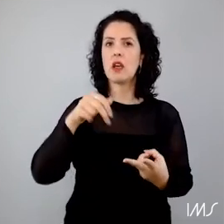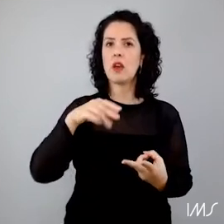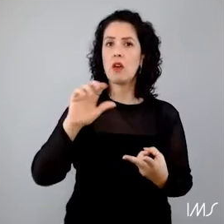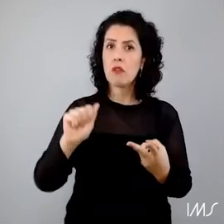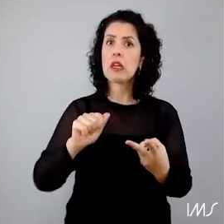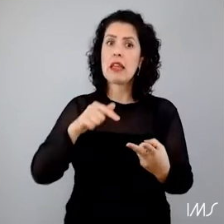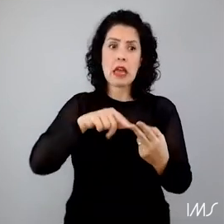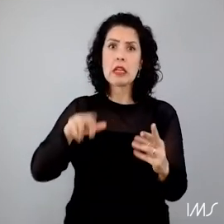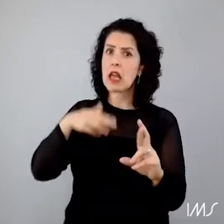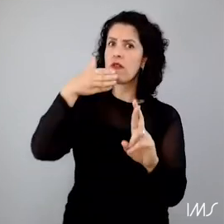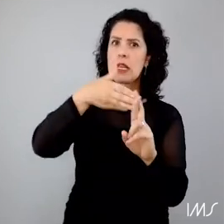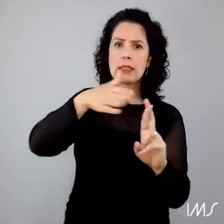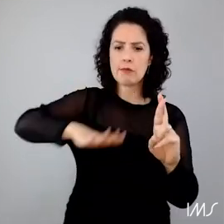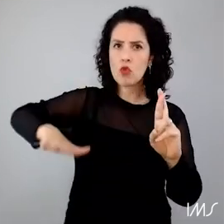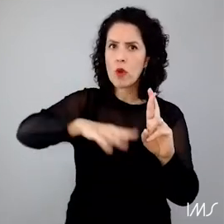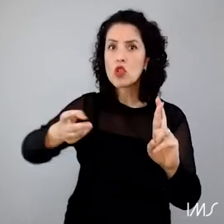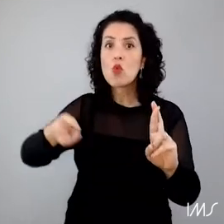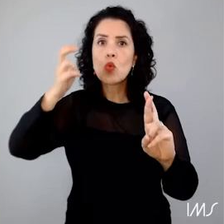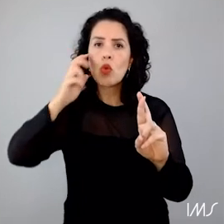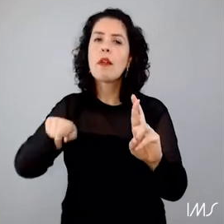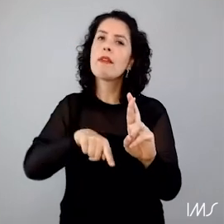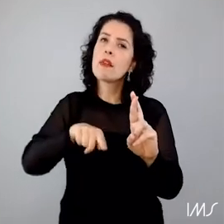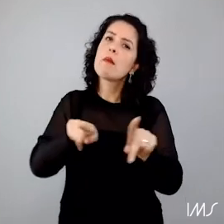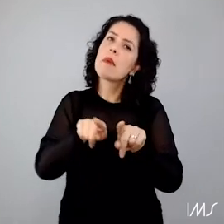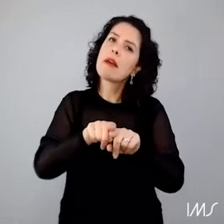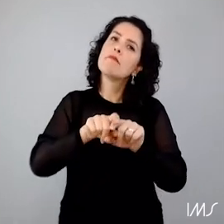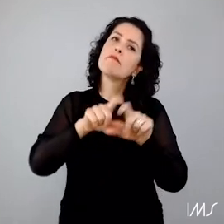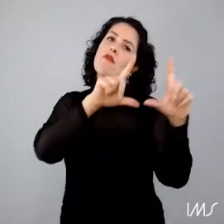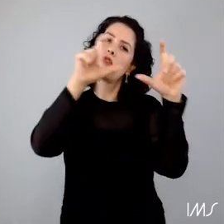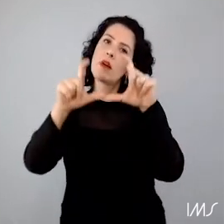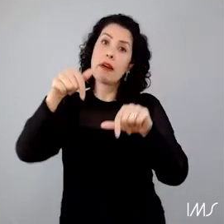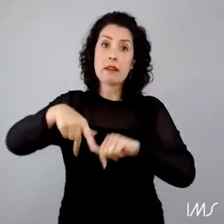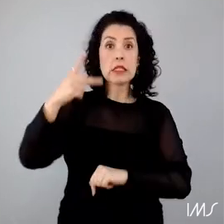cultural e no meio fotográfico de São Paulo e do Brasil.